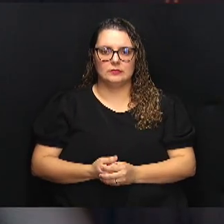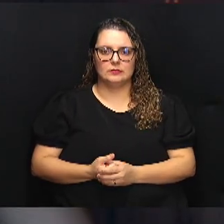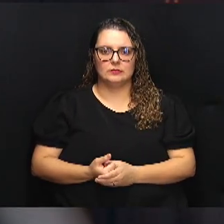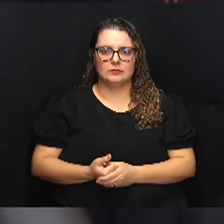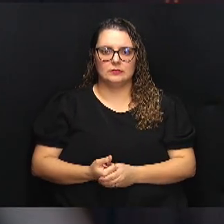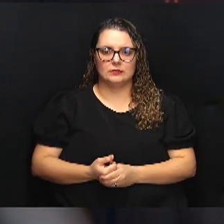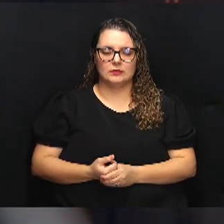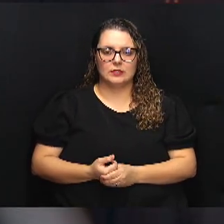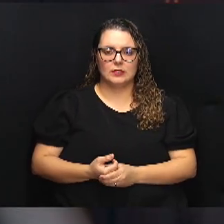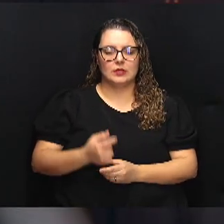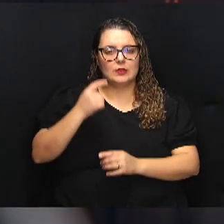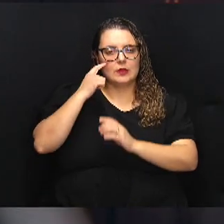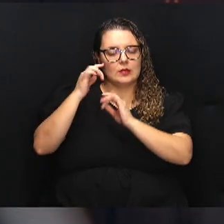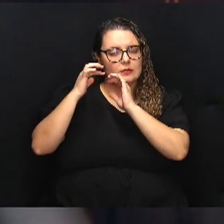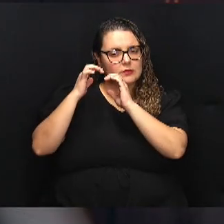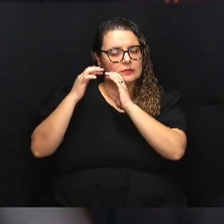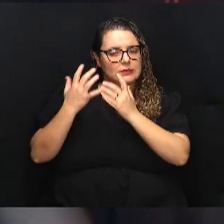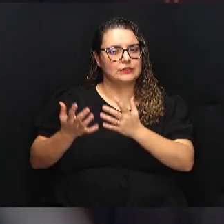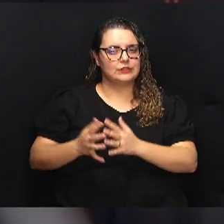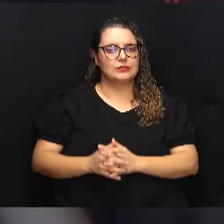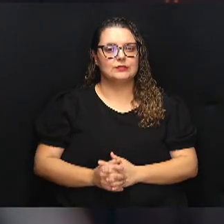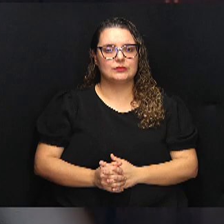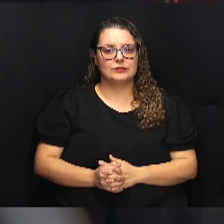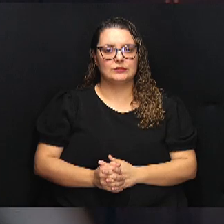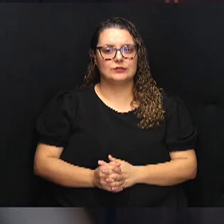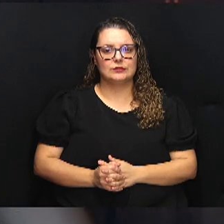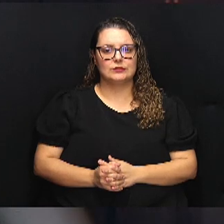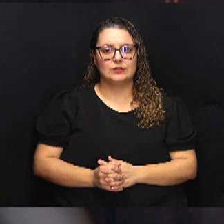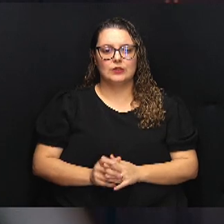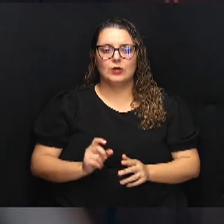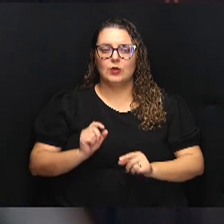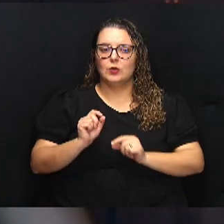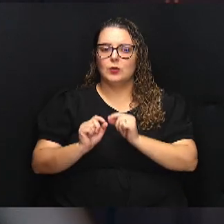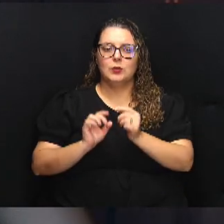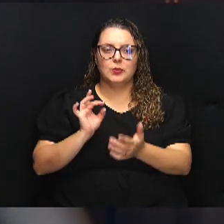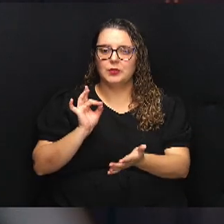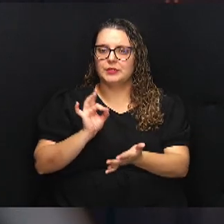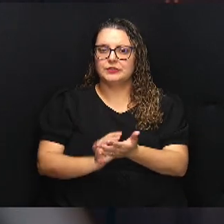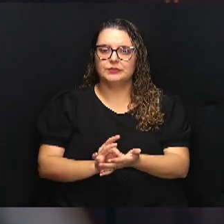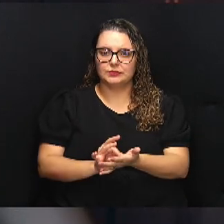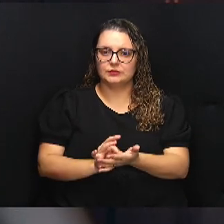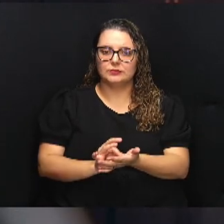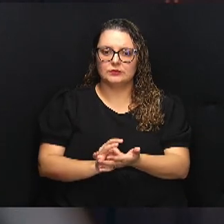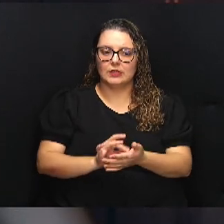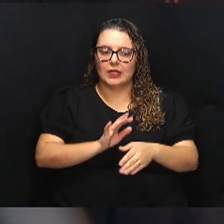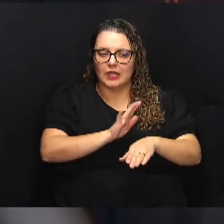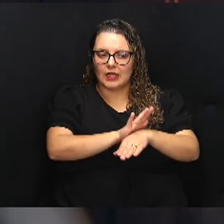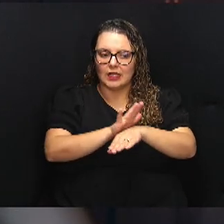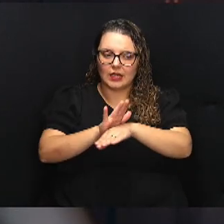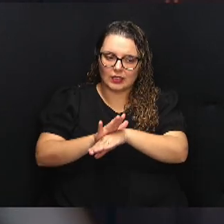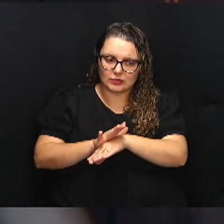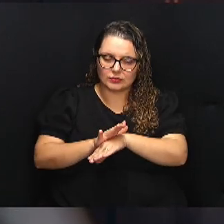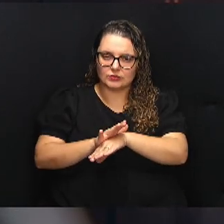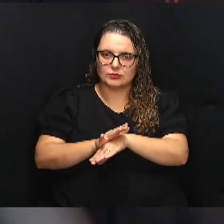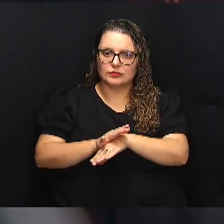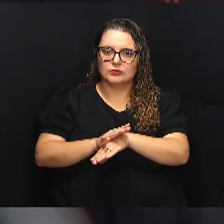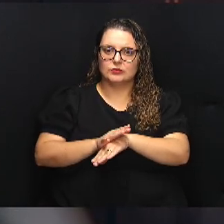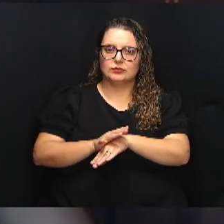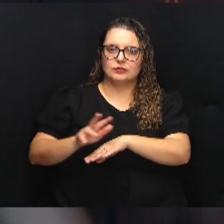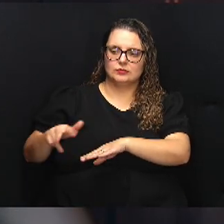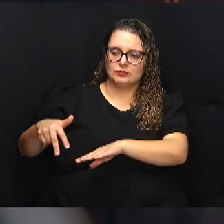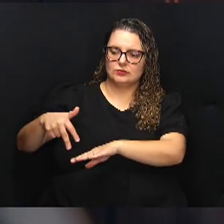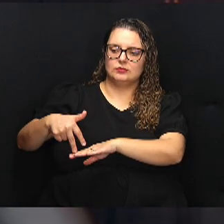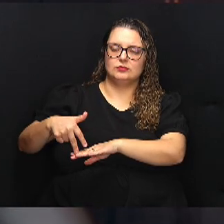Você refletir, pensar o que você vai de fato contribuir com aquele interlocutor ou